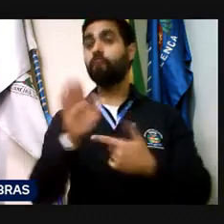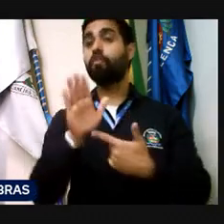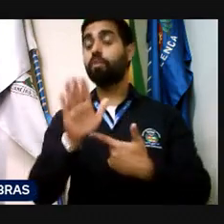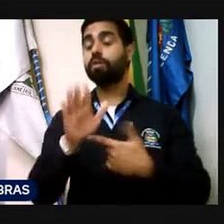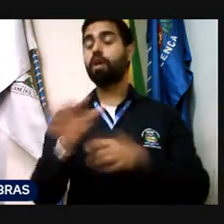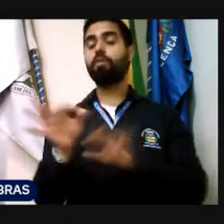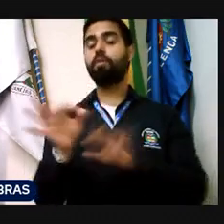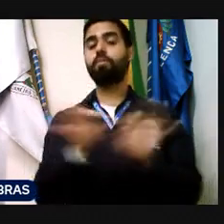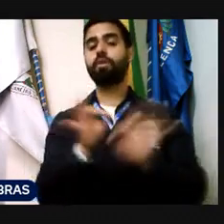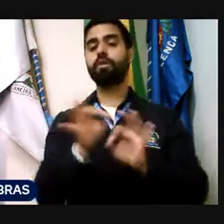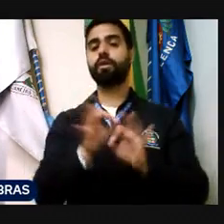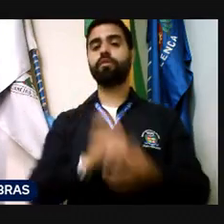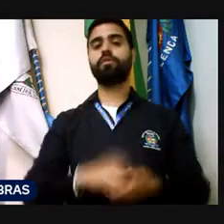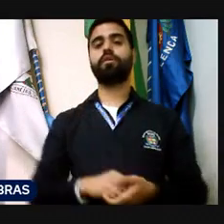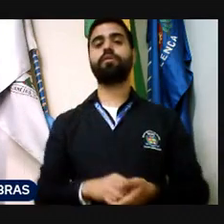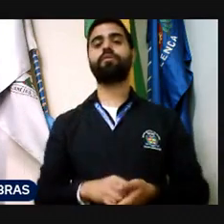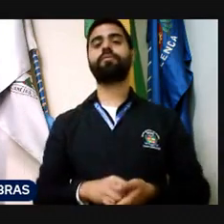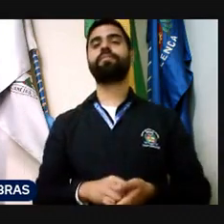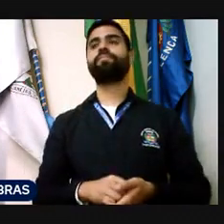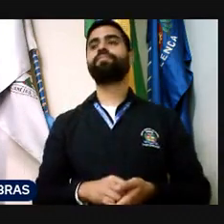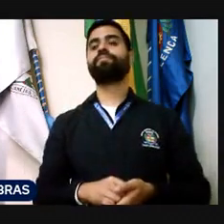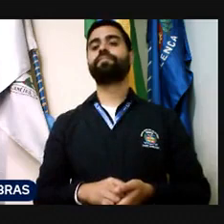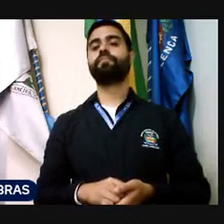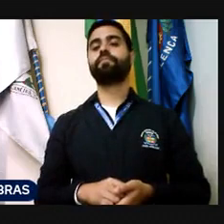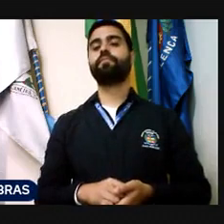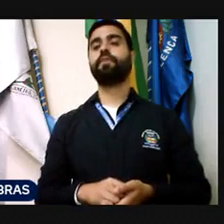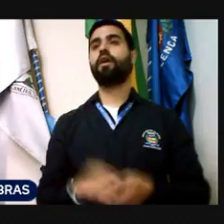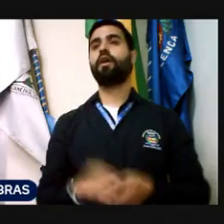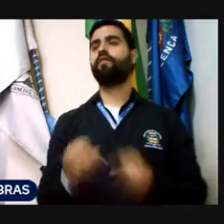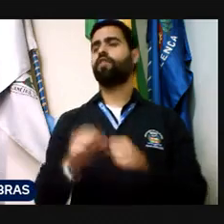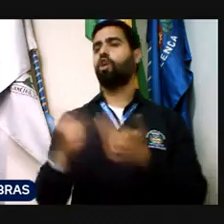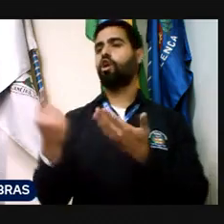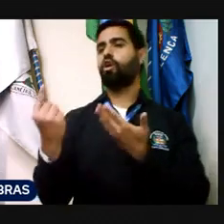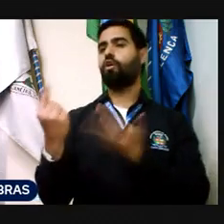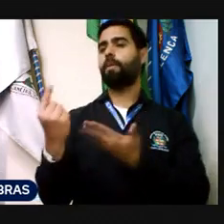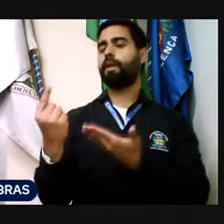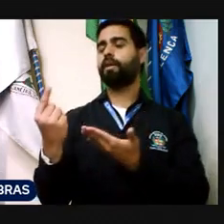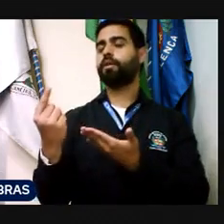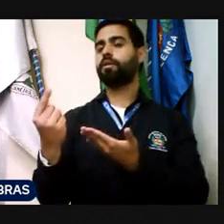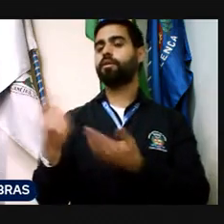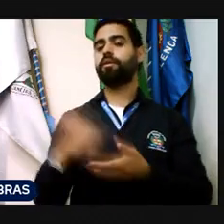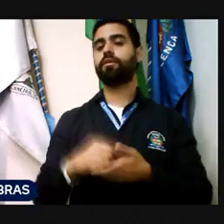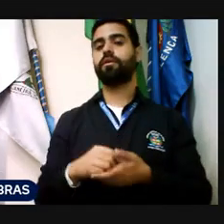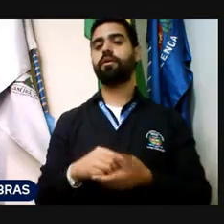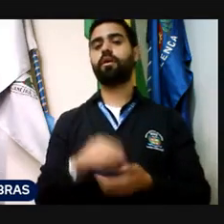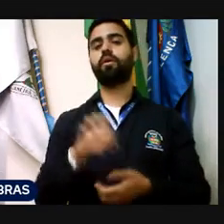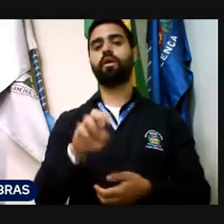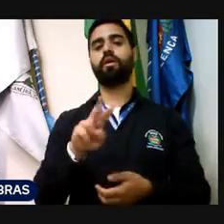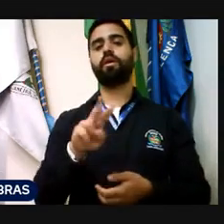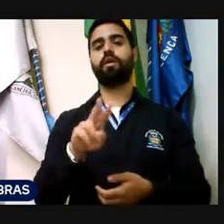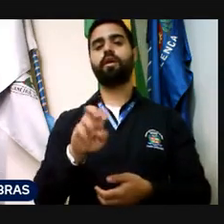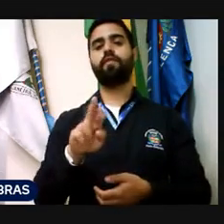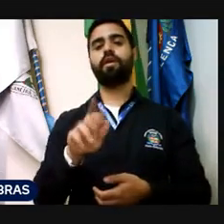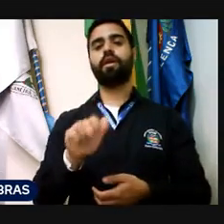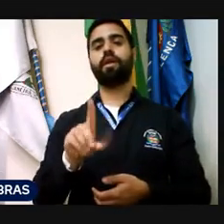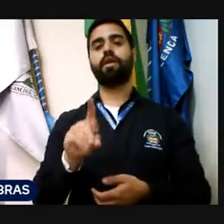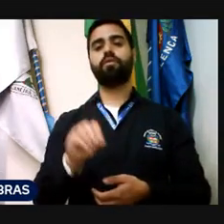para vocês, né? Vou falar o nome do projeto, em homenagem ao doutor Everaldo.